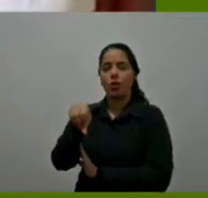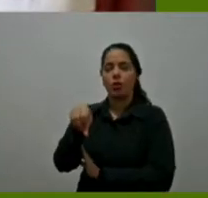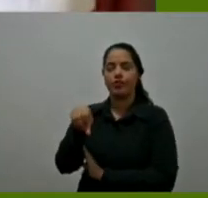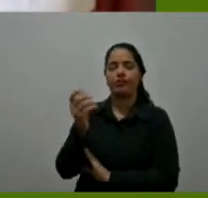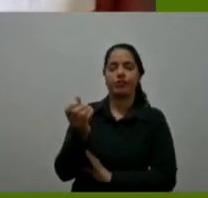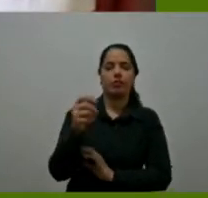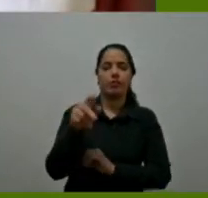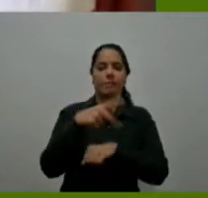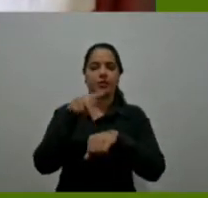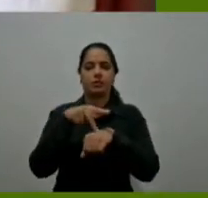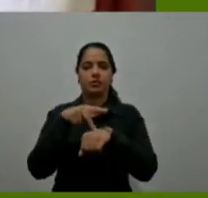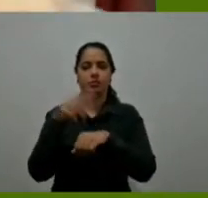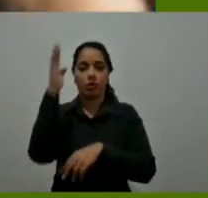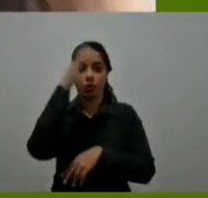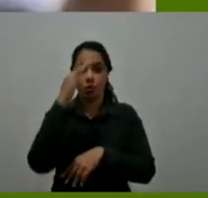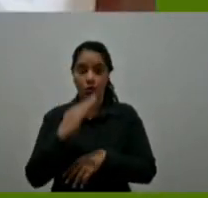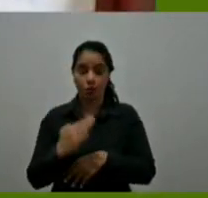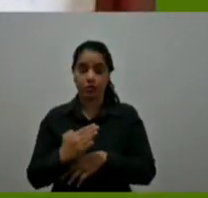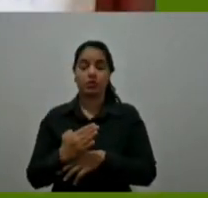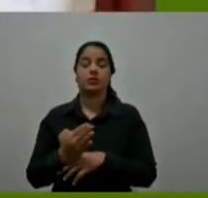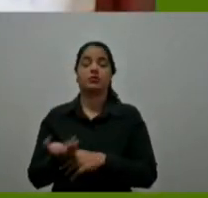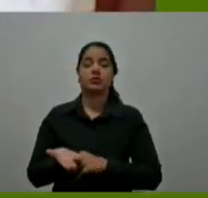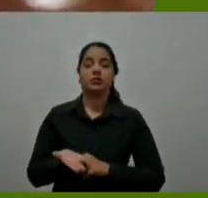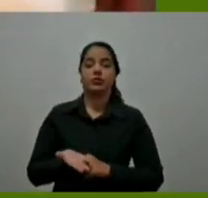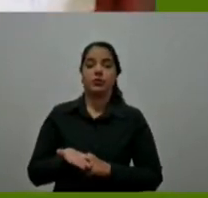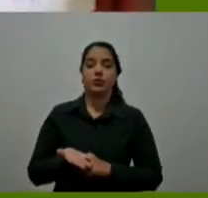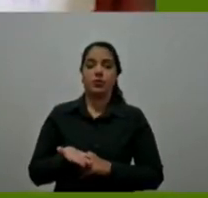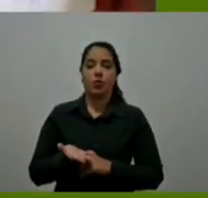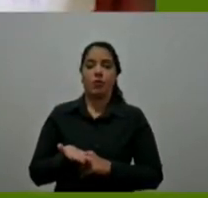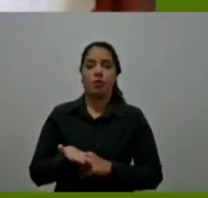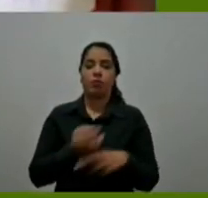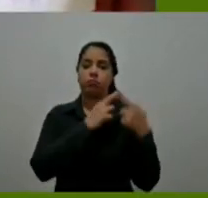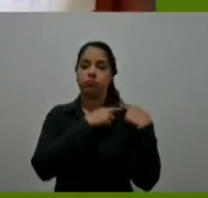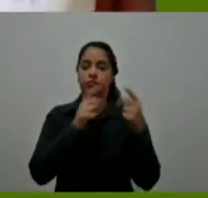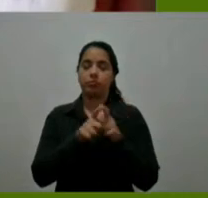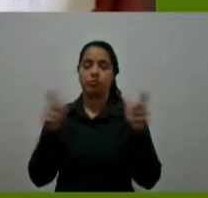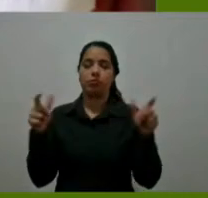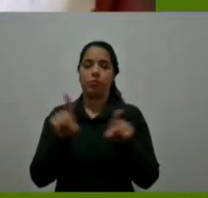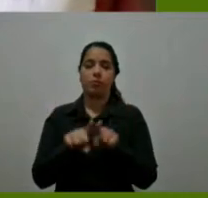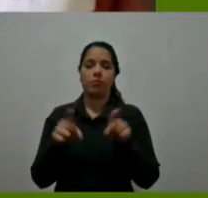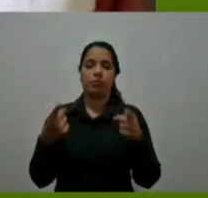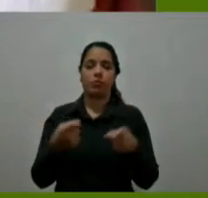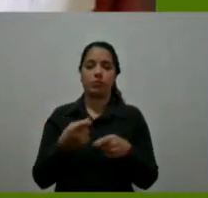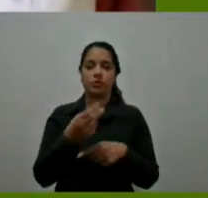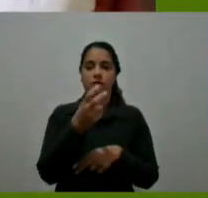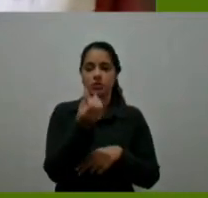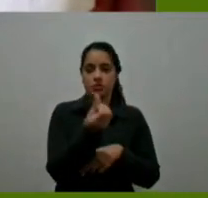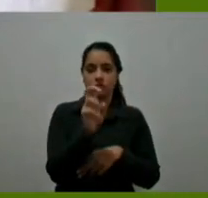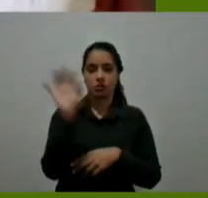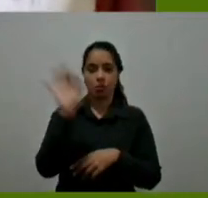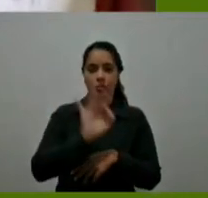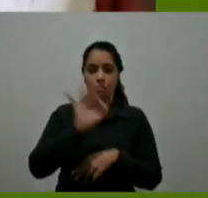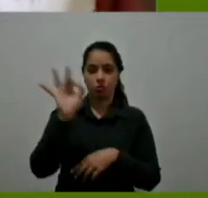de 65% de toda a Amazônia está no Brasil. E